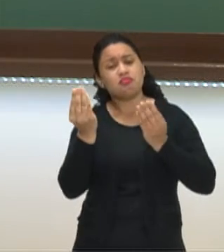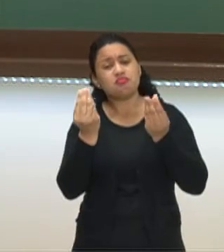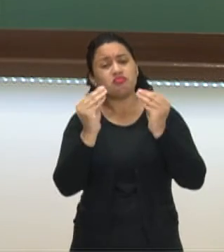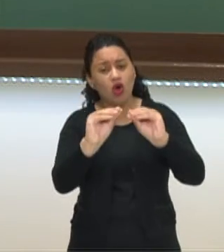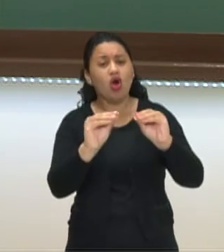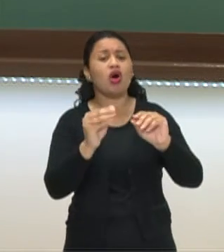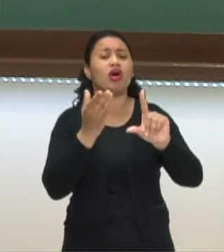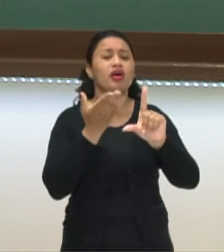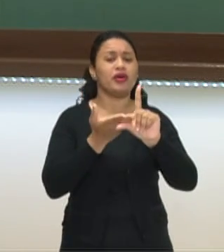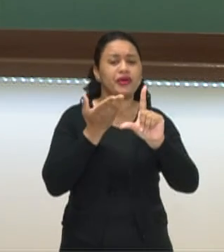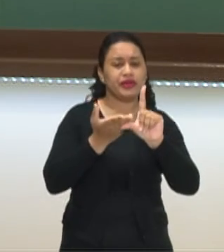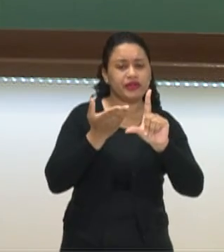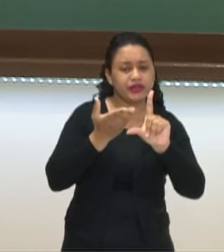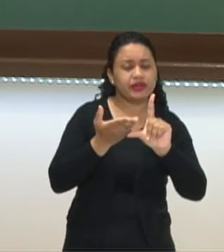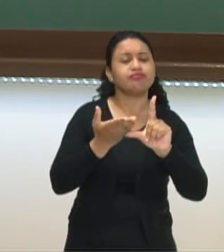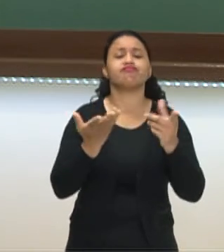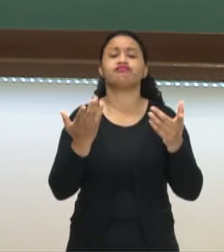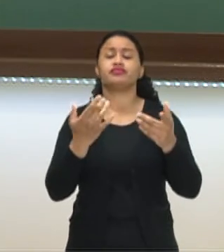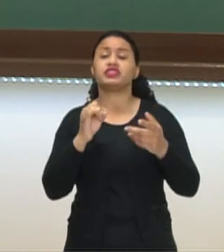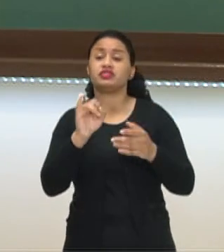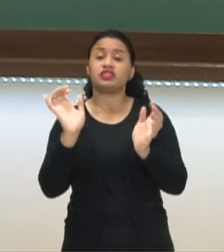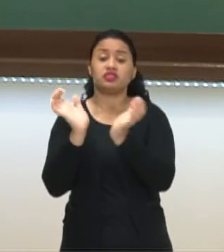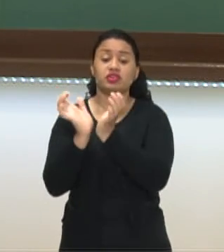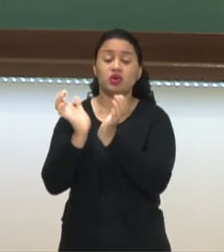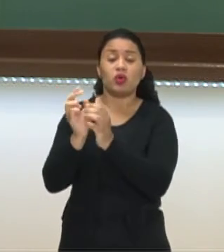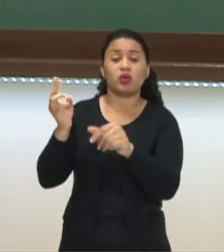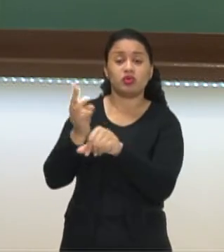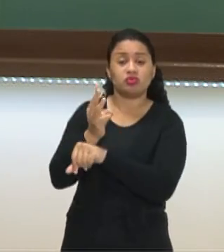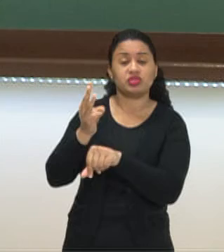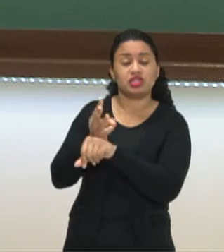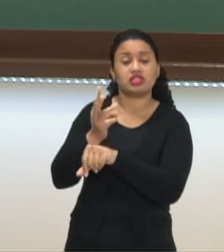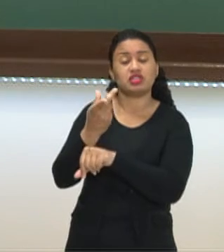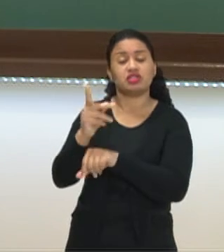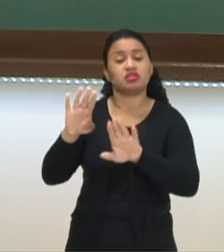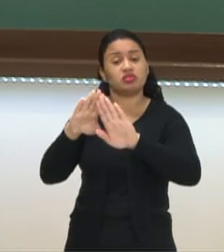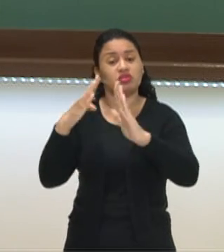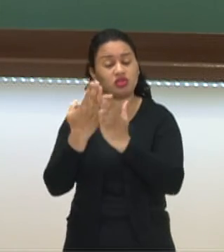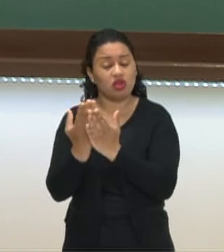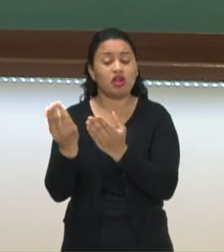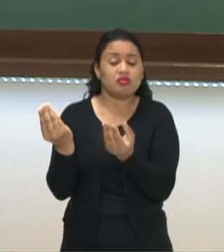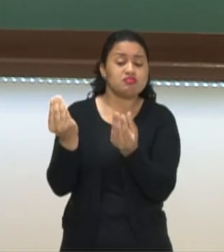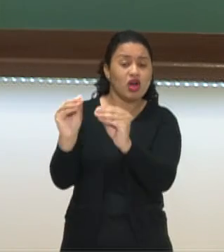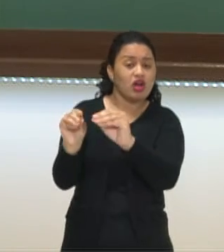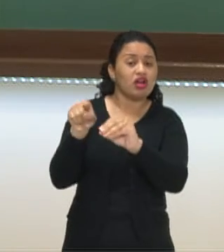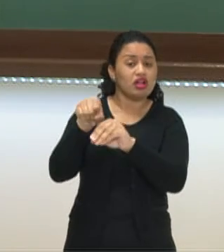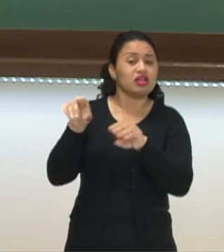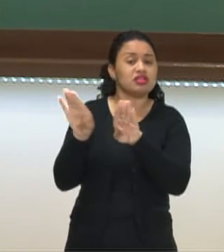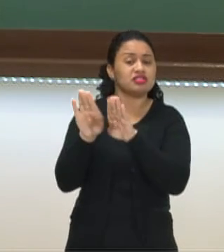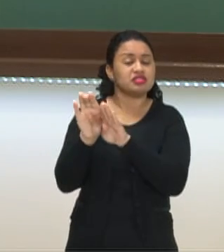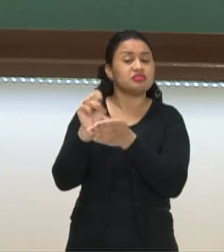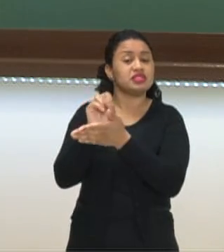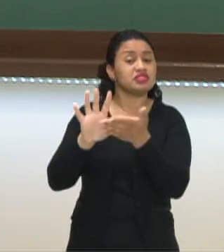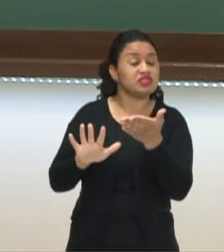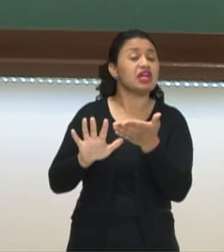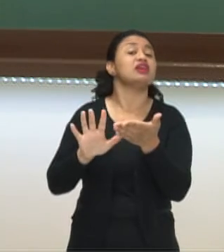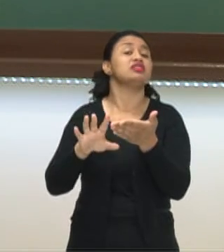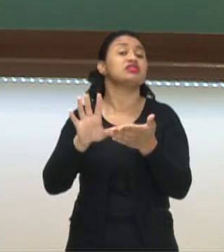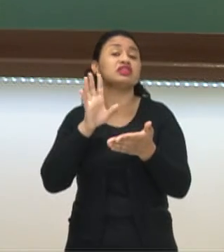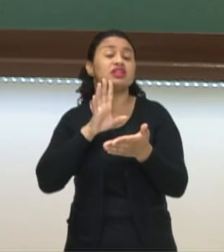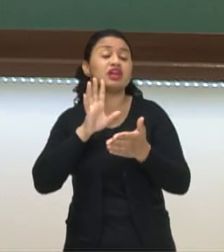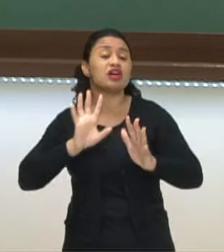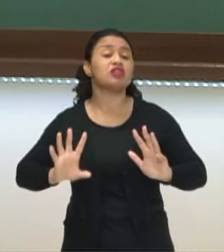lá no seu Google Classroom. Se você tiver um grupo de WhatsApp do seu colégio, pode postar essa atividade